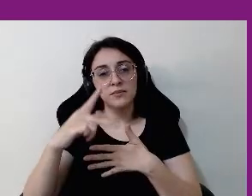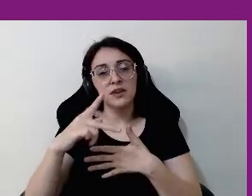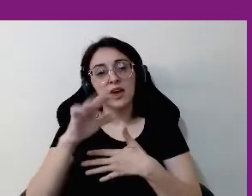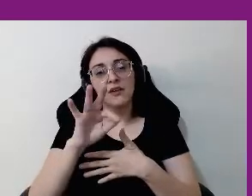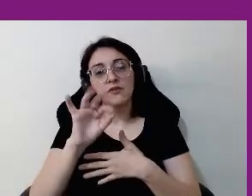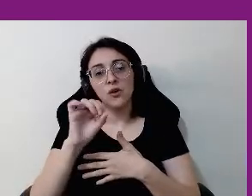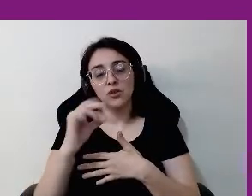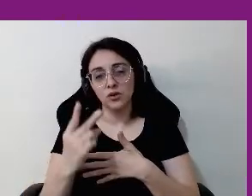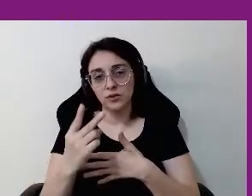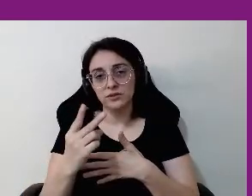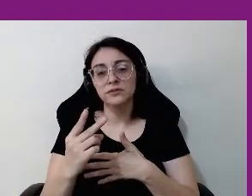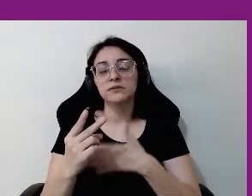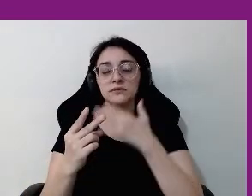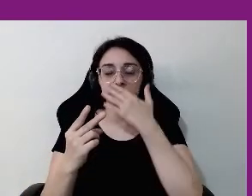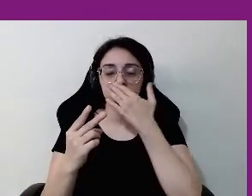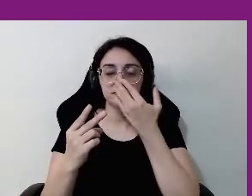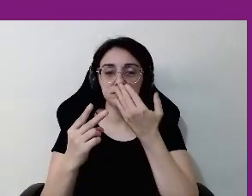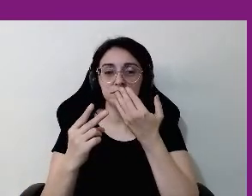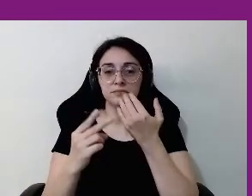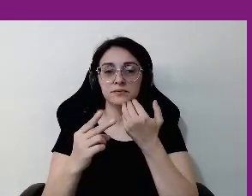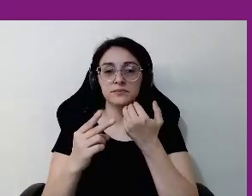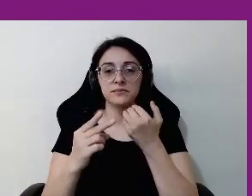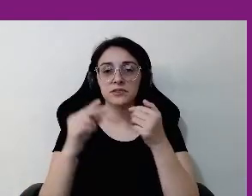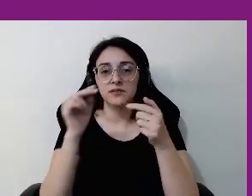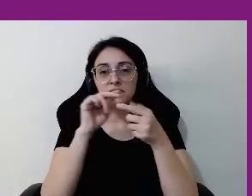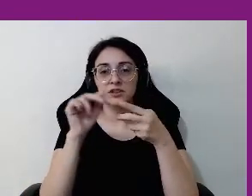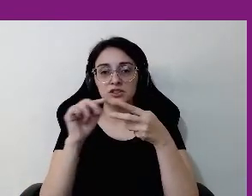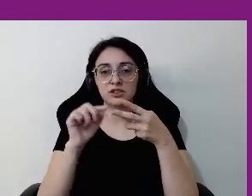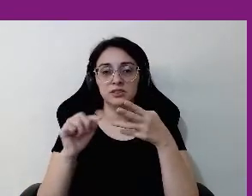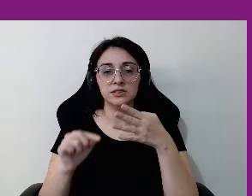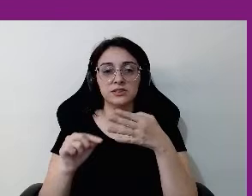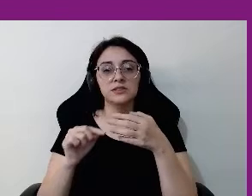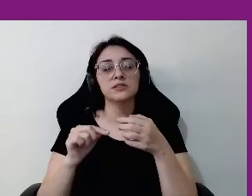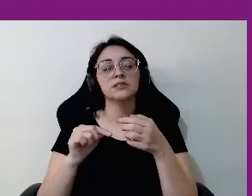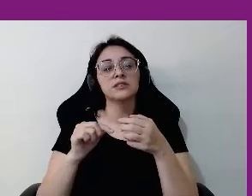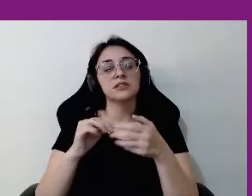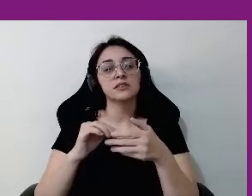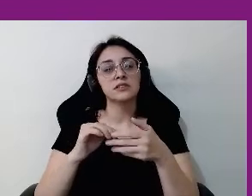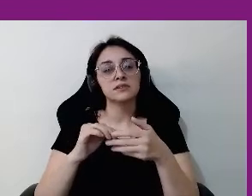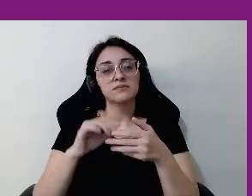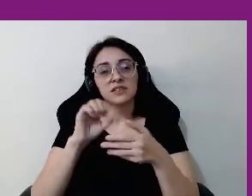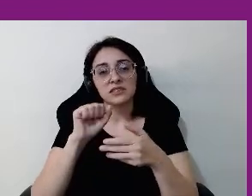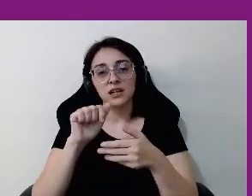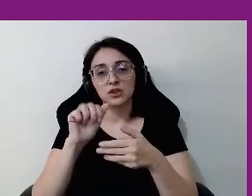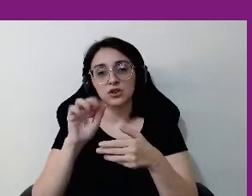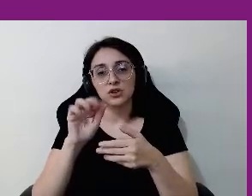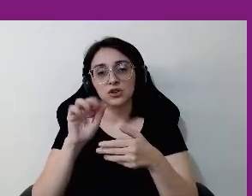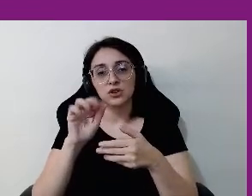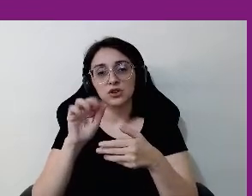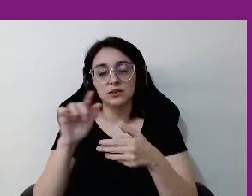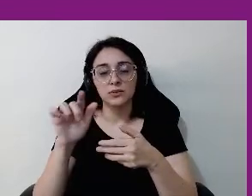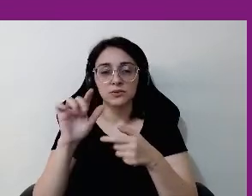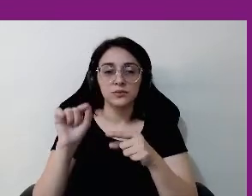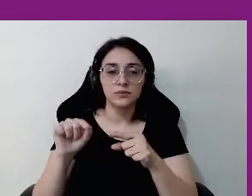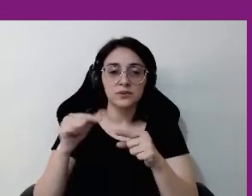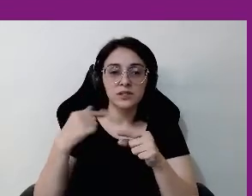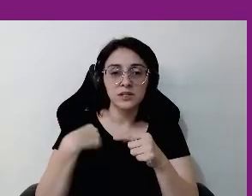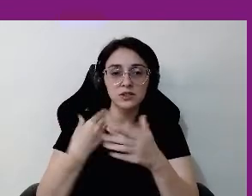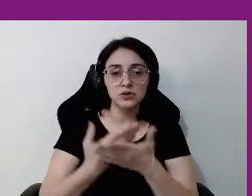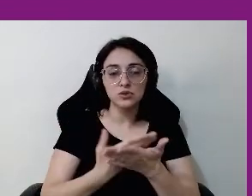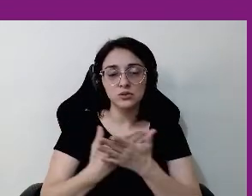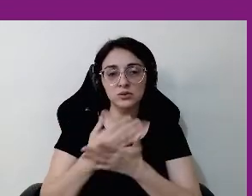FiO2, as faixas de saturação. Aqui é um exemplo de um